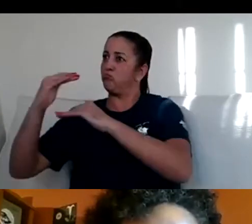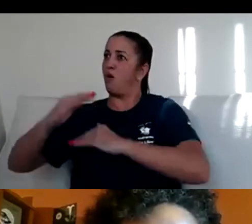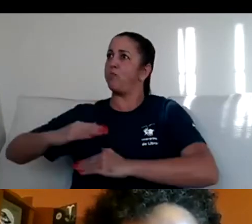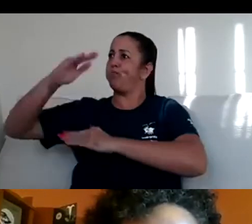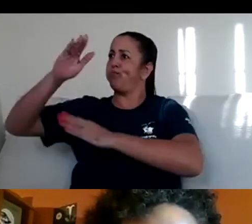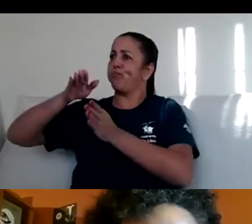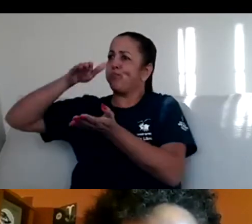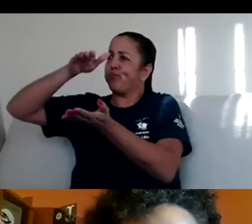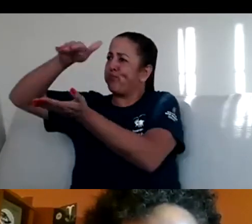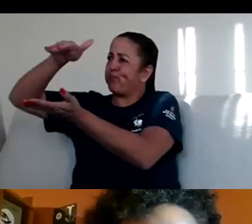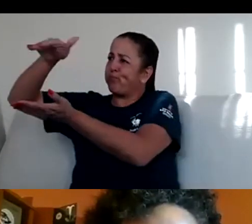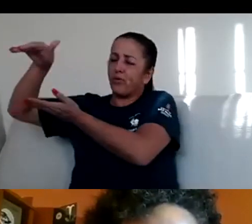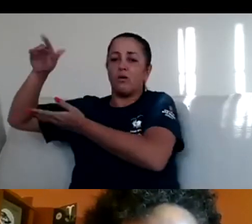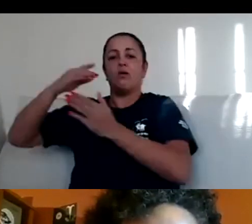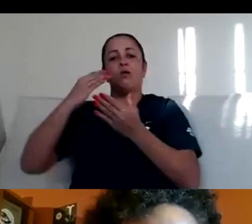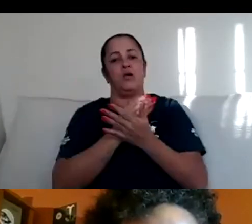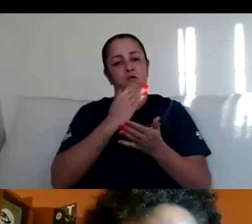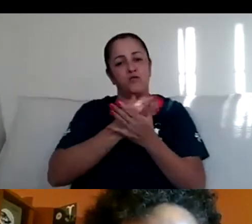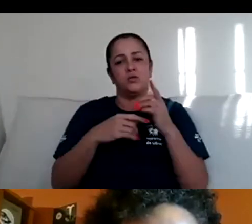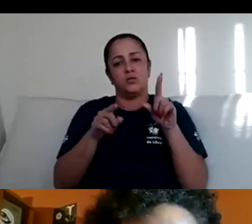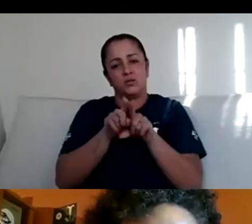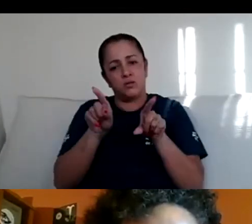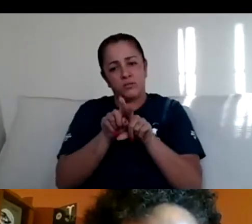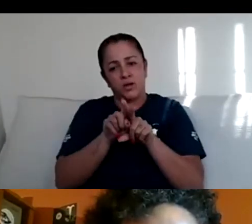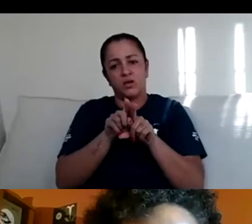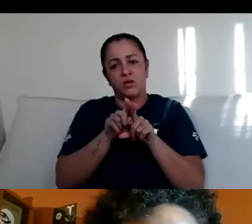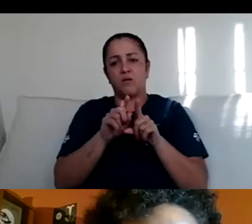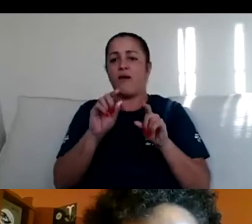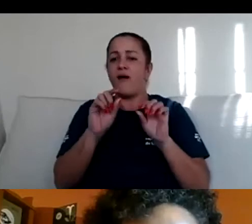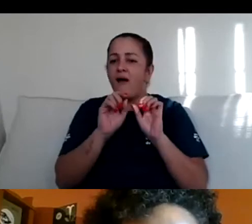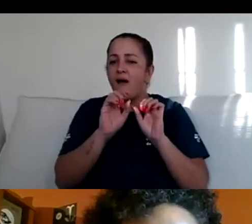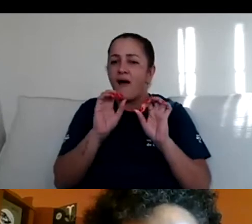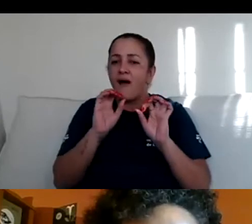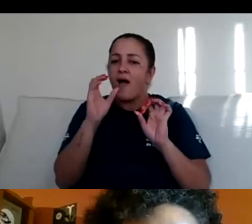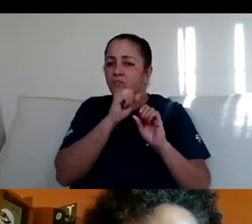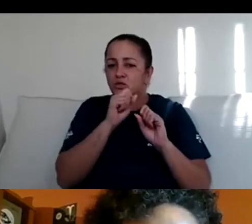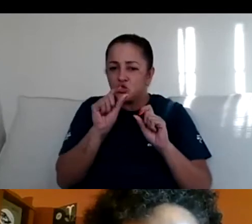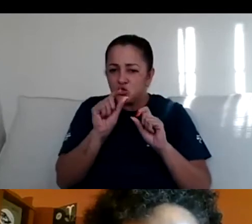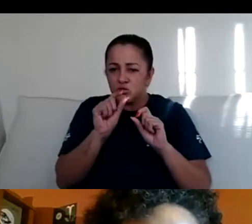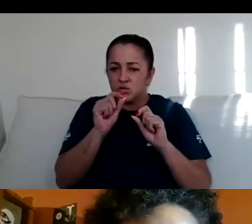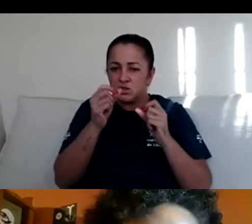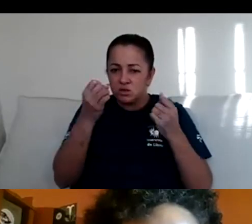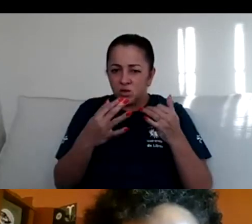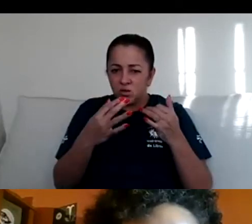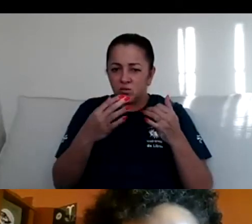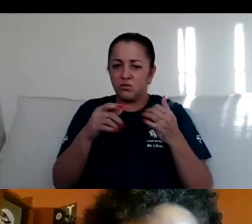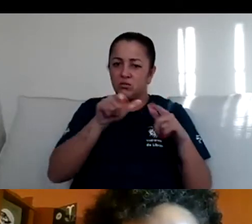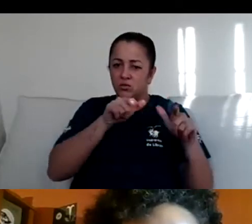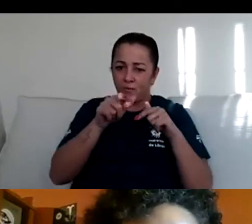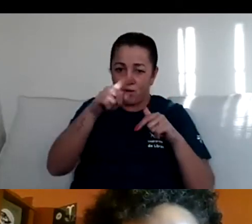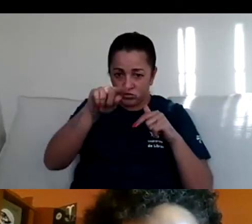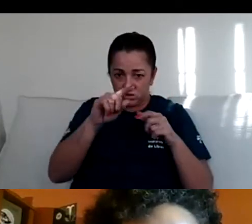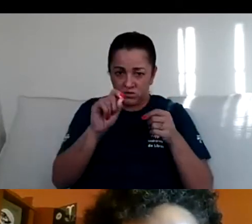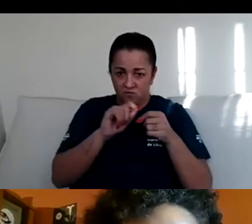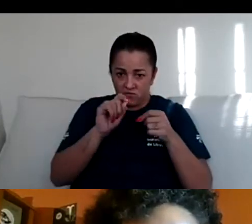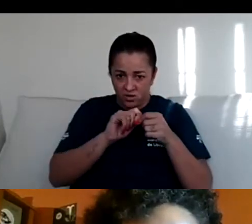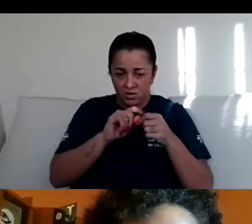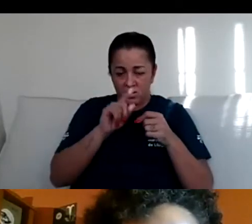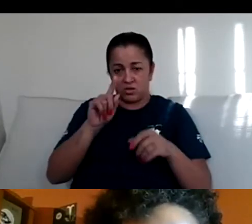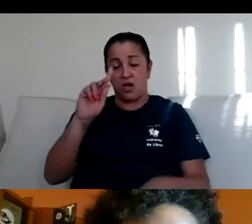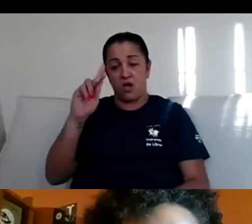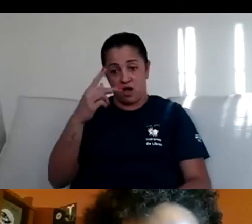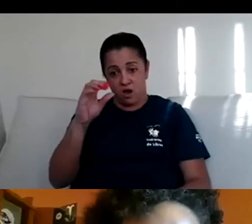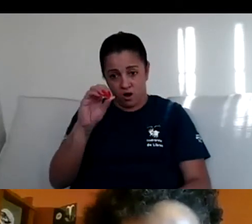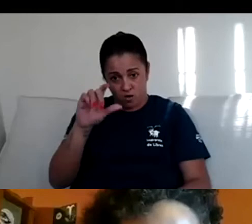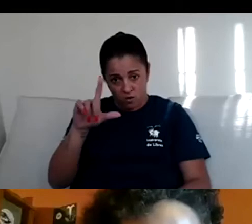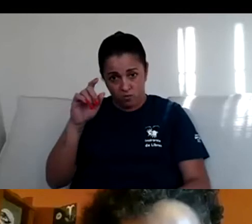usuários. E eu queria até contar um relato rapidinho, se vocês me permitem, né, do trabalho que vocês fizeram lá na Raubop.